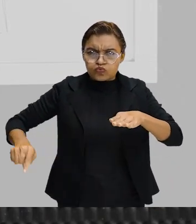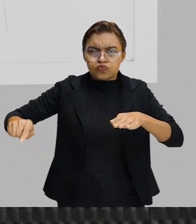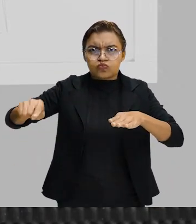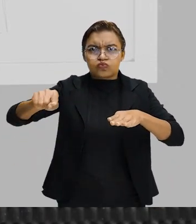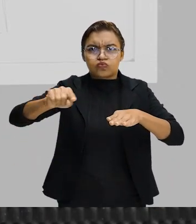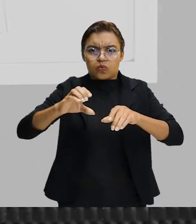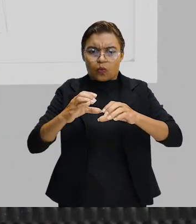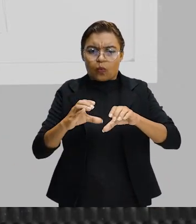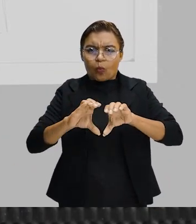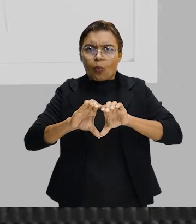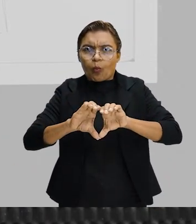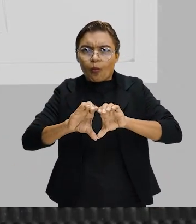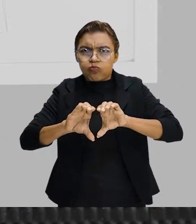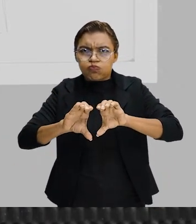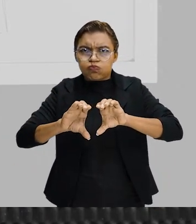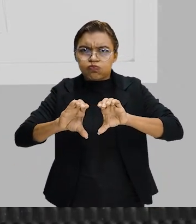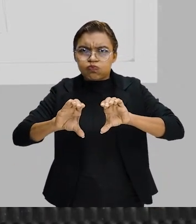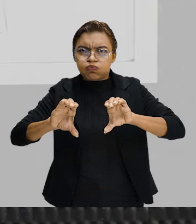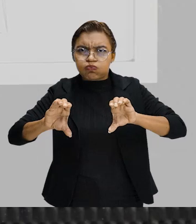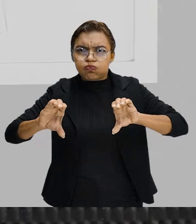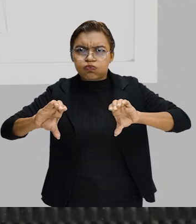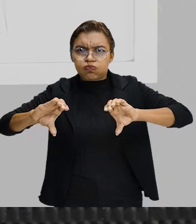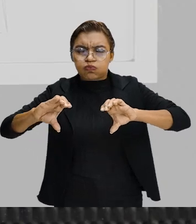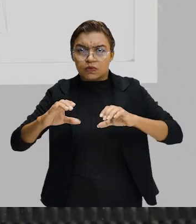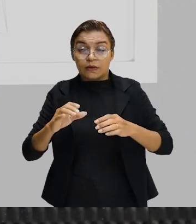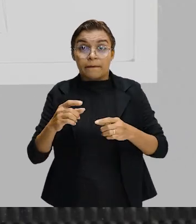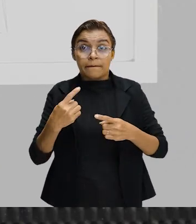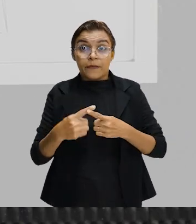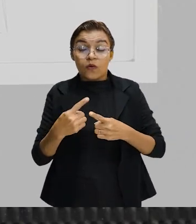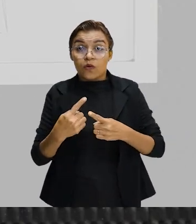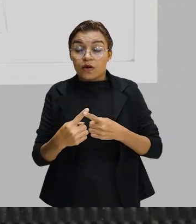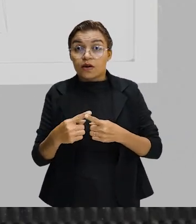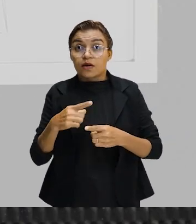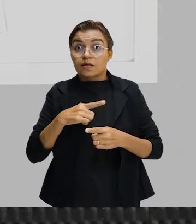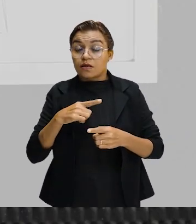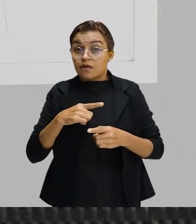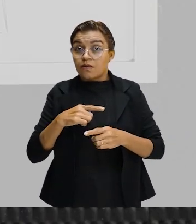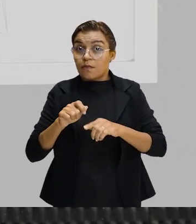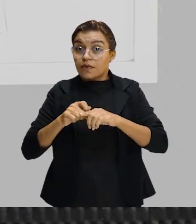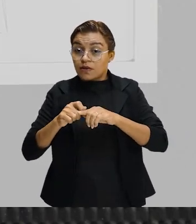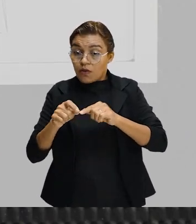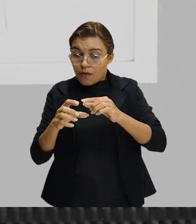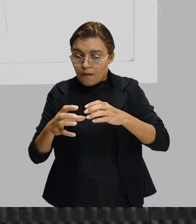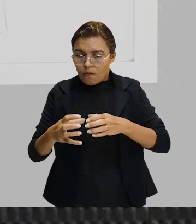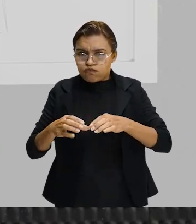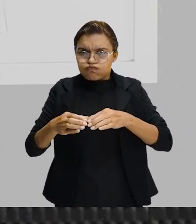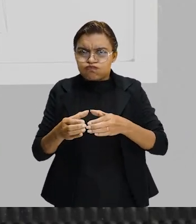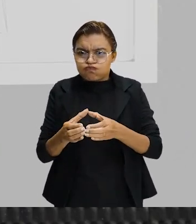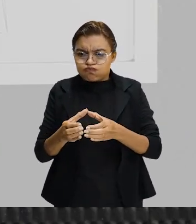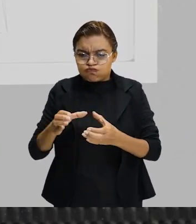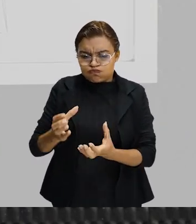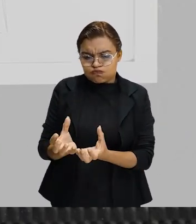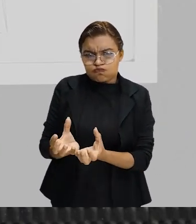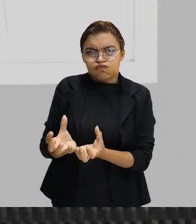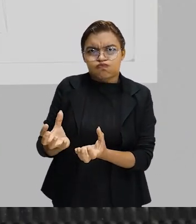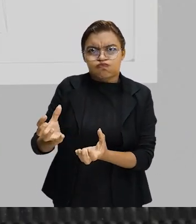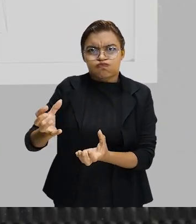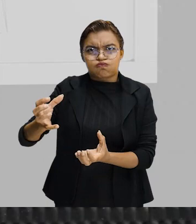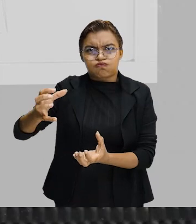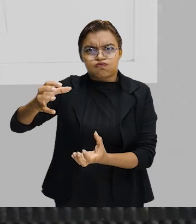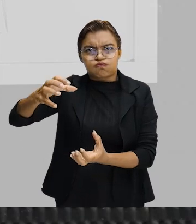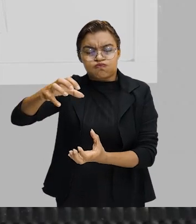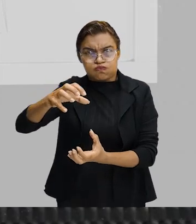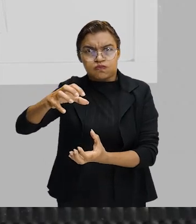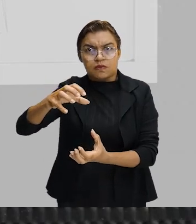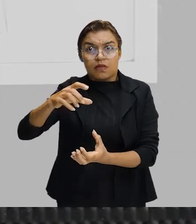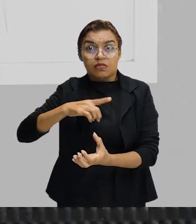De uma forma bem fácil, né? Isso acontece por quê? Porque como o pneu é maior, eu tenho pontos diferentes de força